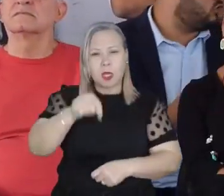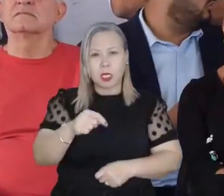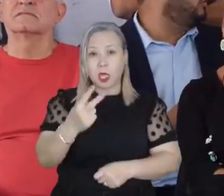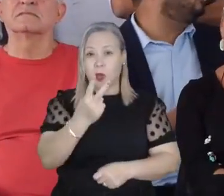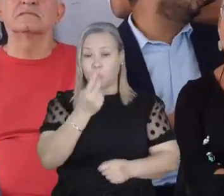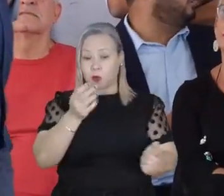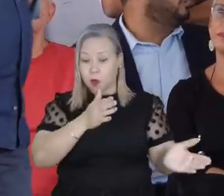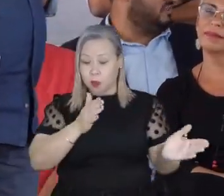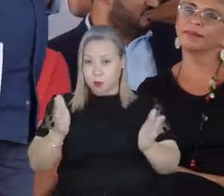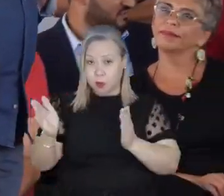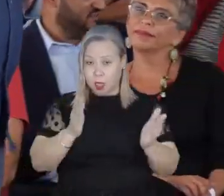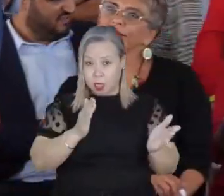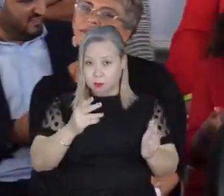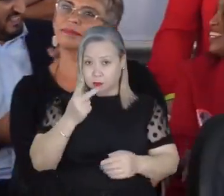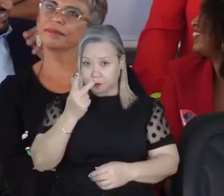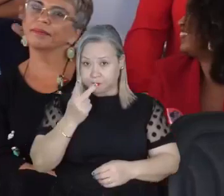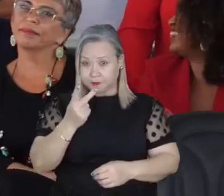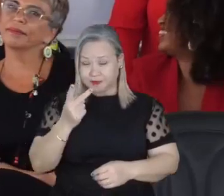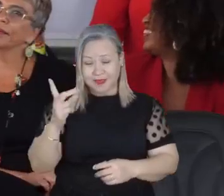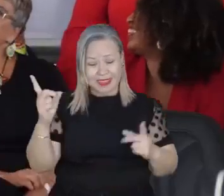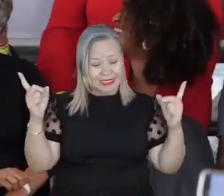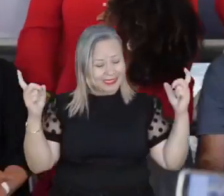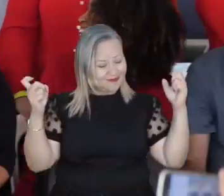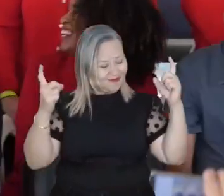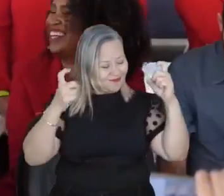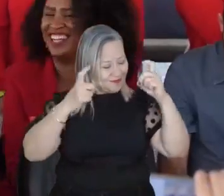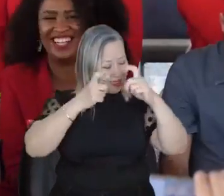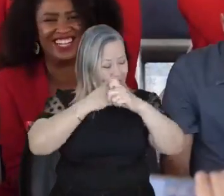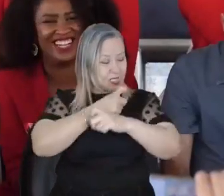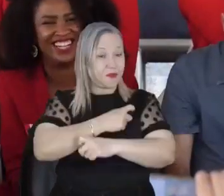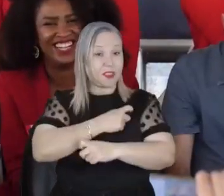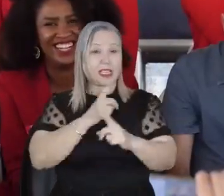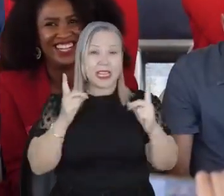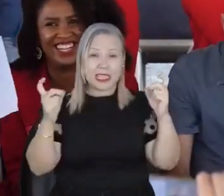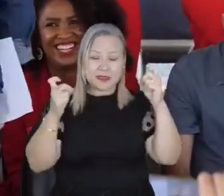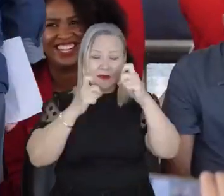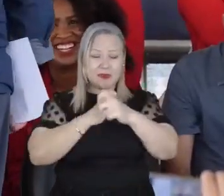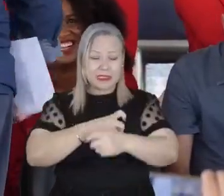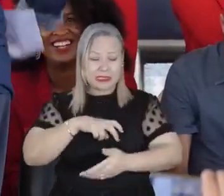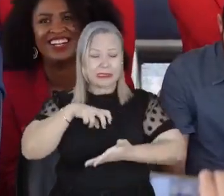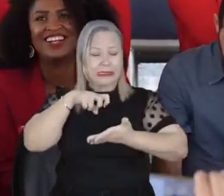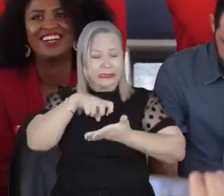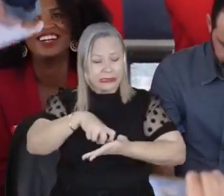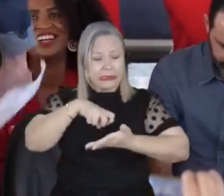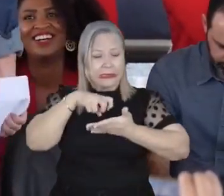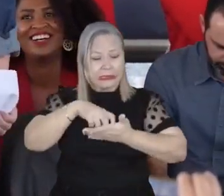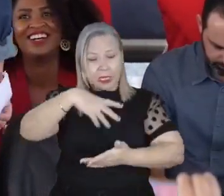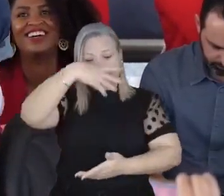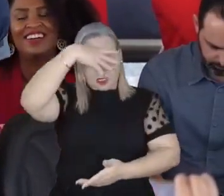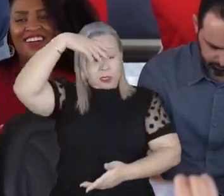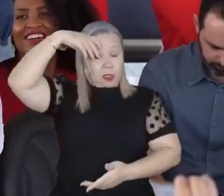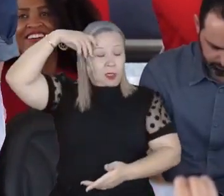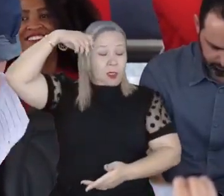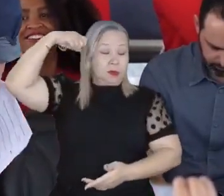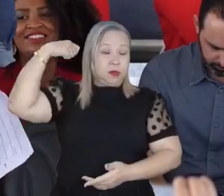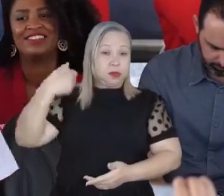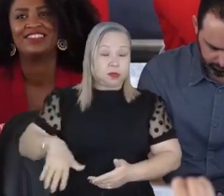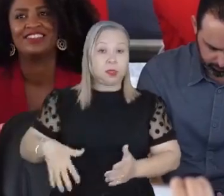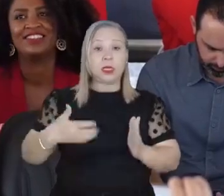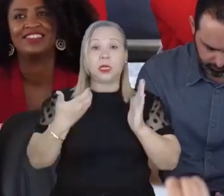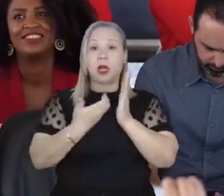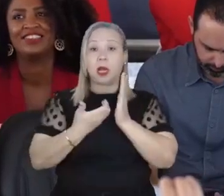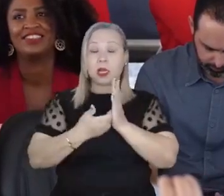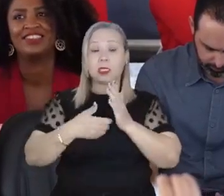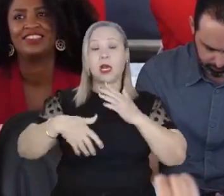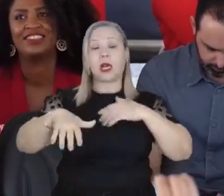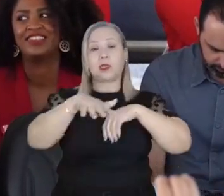é difícil, é penoso. Tem que passar pela Câmara, precisa conversar com vereadores,